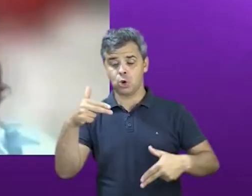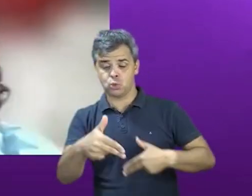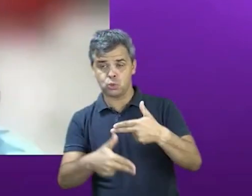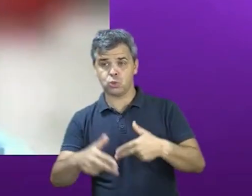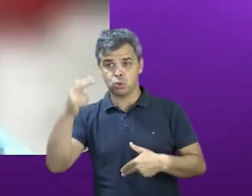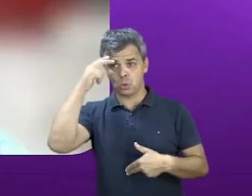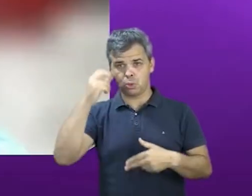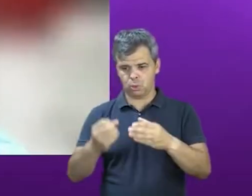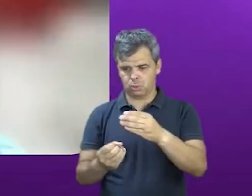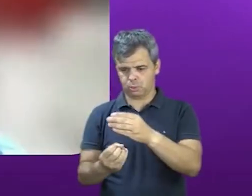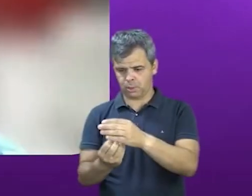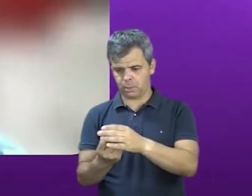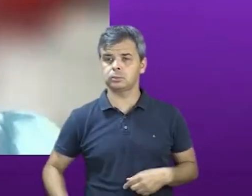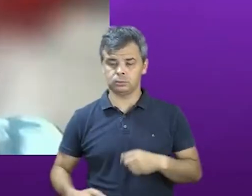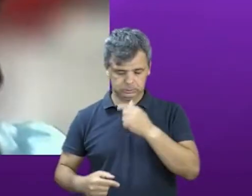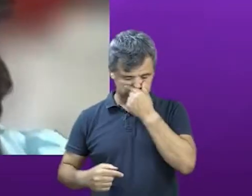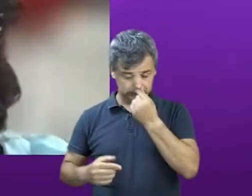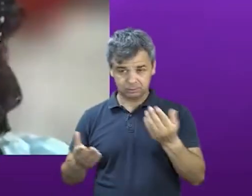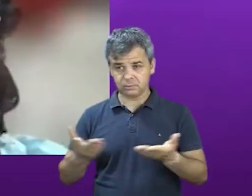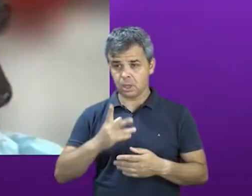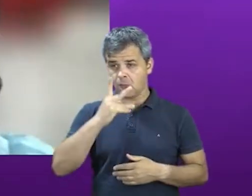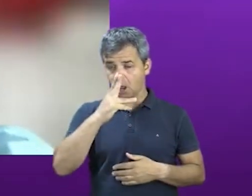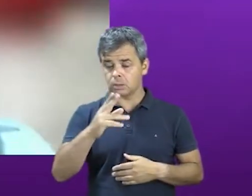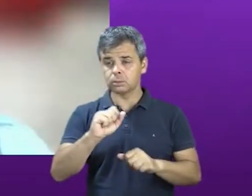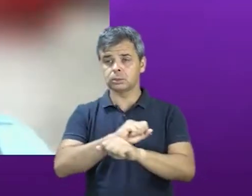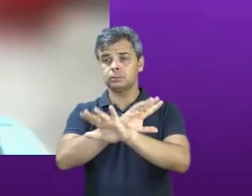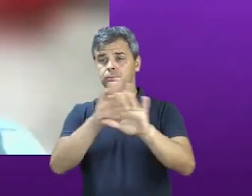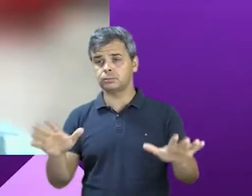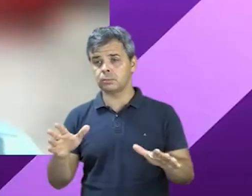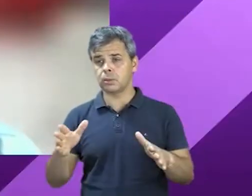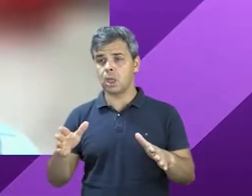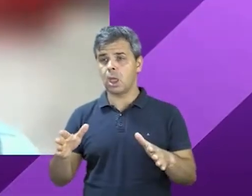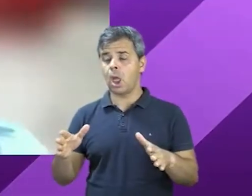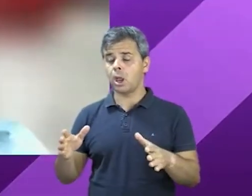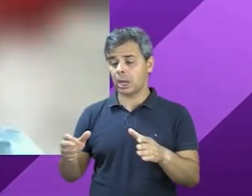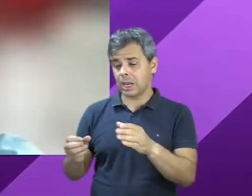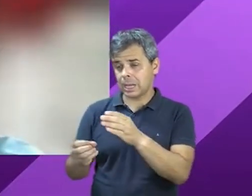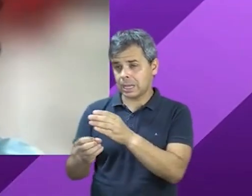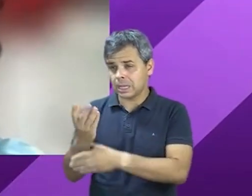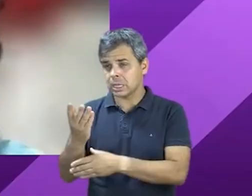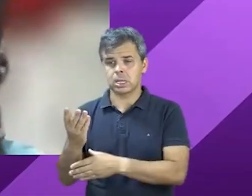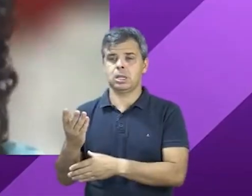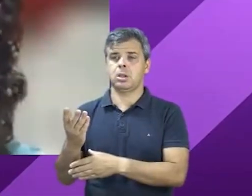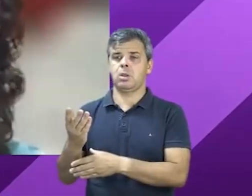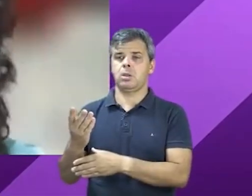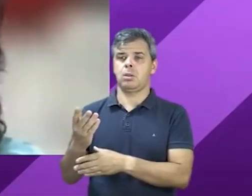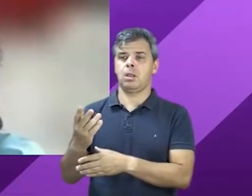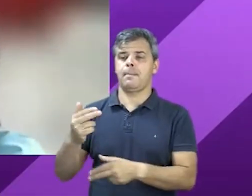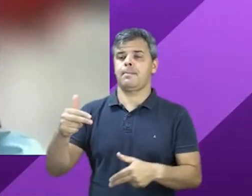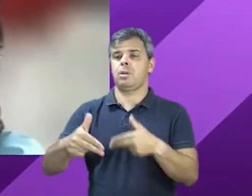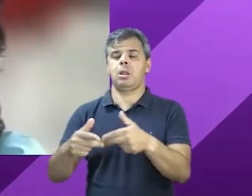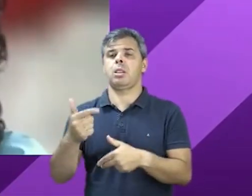eu emergi para o movimento social. Agora, eu gostaria de deixar bem claro que o nascimento da cultura hip hop, ele não é um nascimento político,